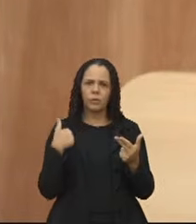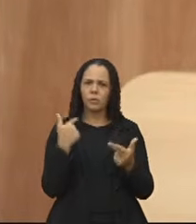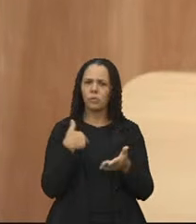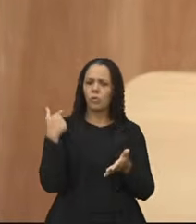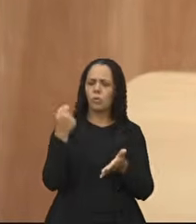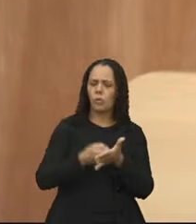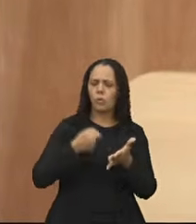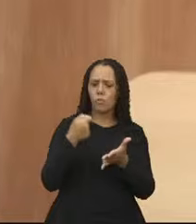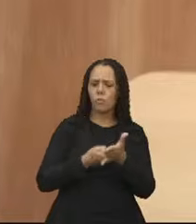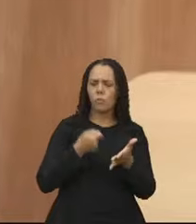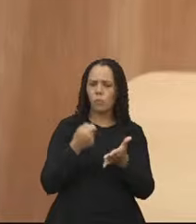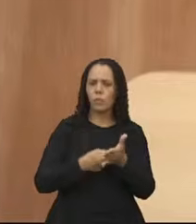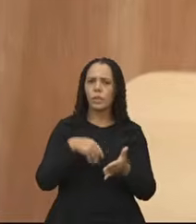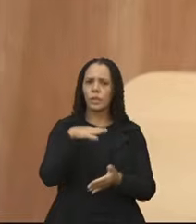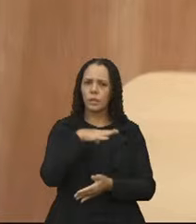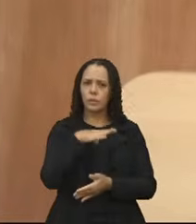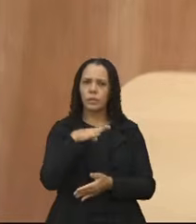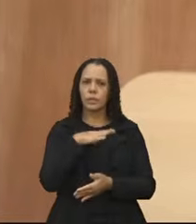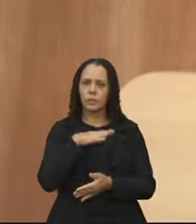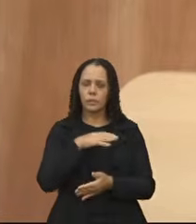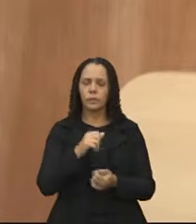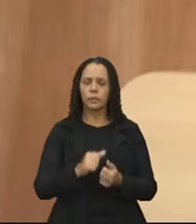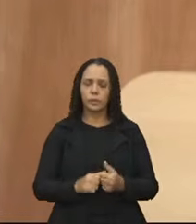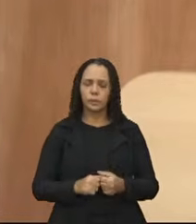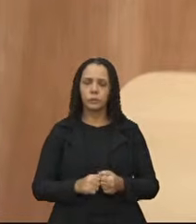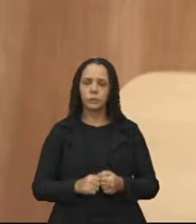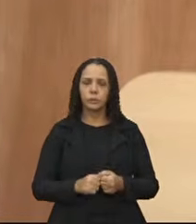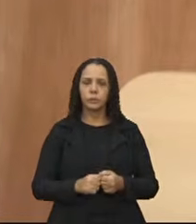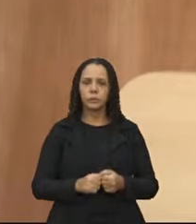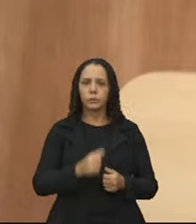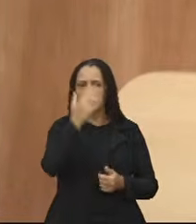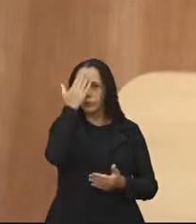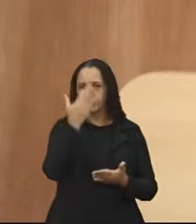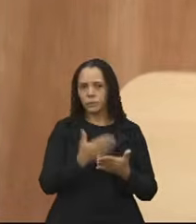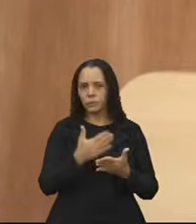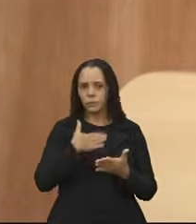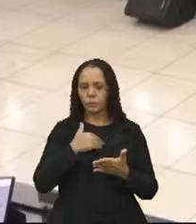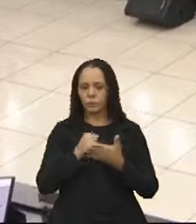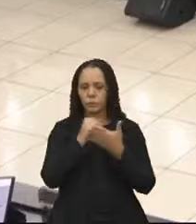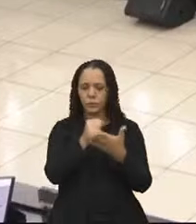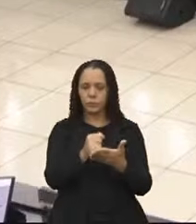pela cidade e defender os munícipes da nossa cidade. Então, conte com essa vereadora.